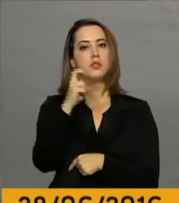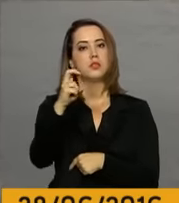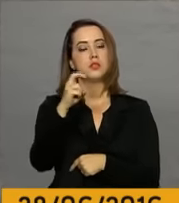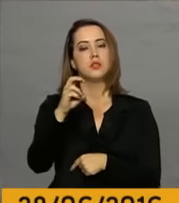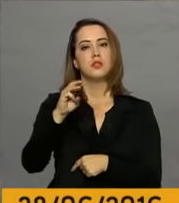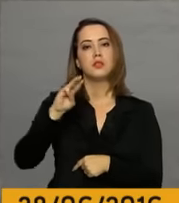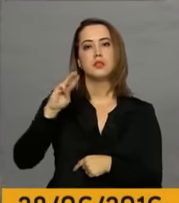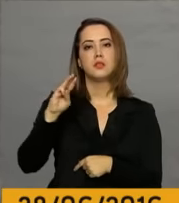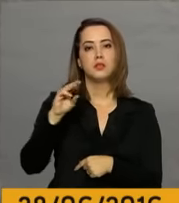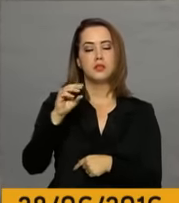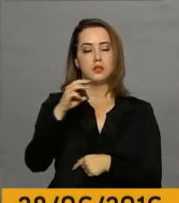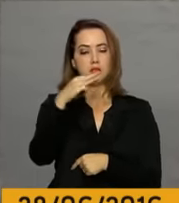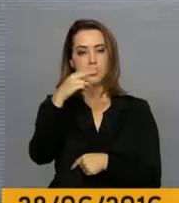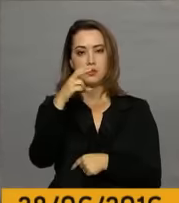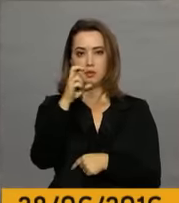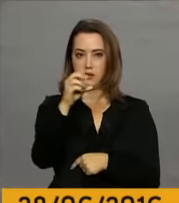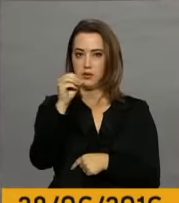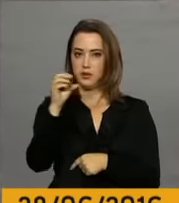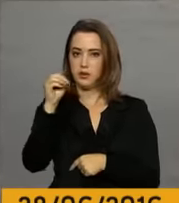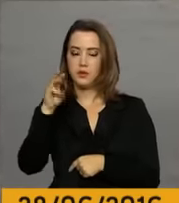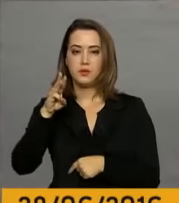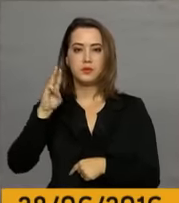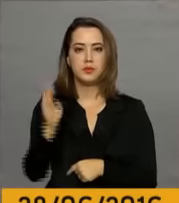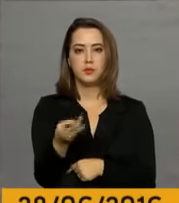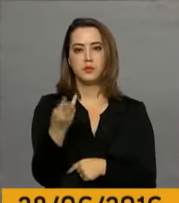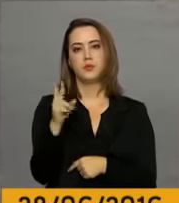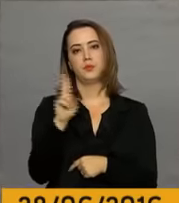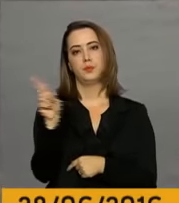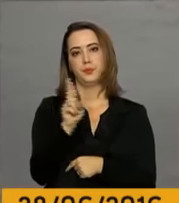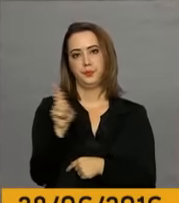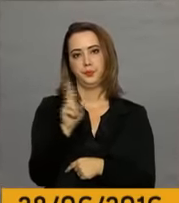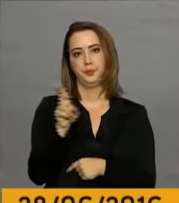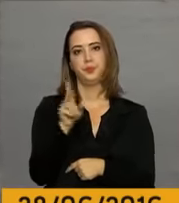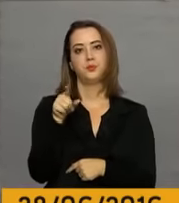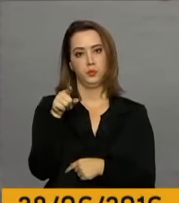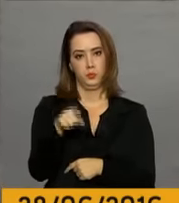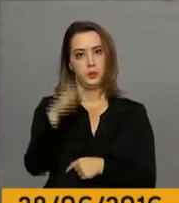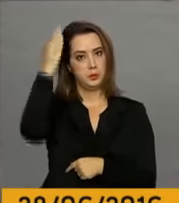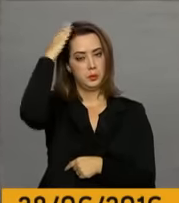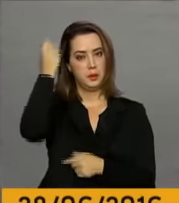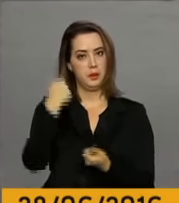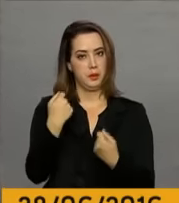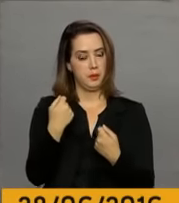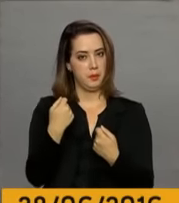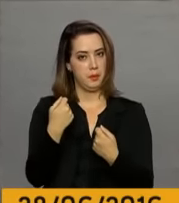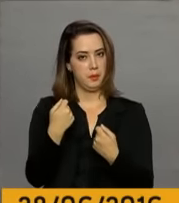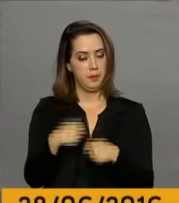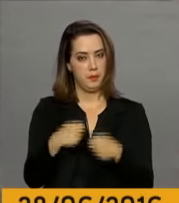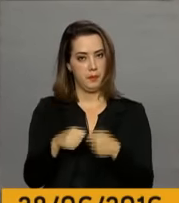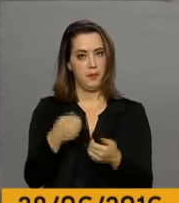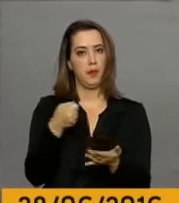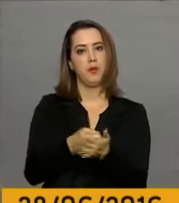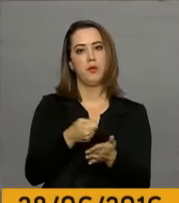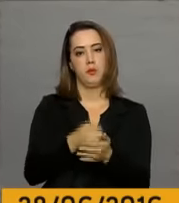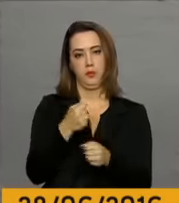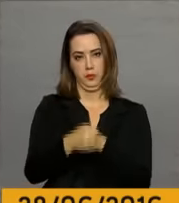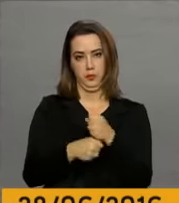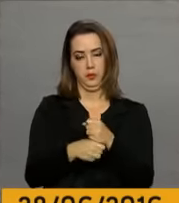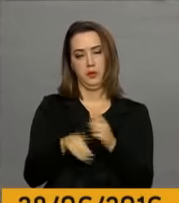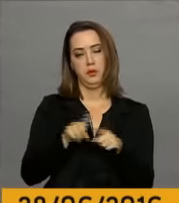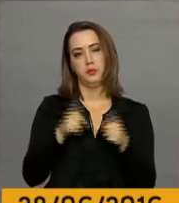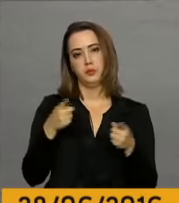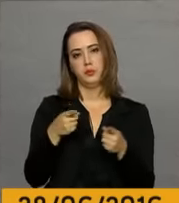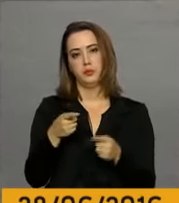500 500 milhões 500 milhões de reais que serão reinvestidos em obras